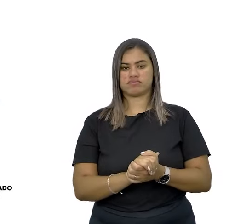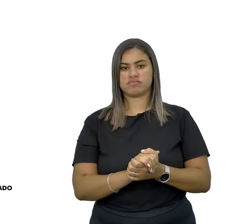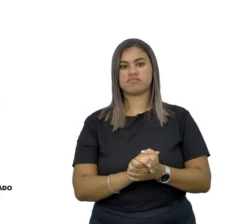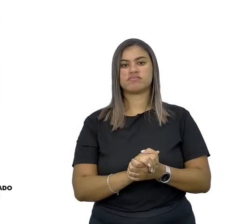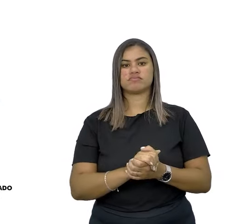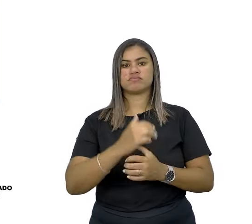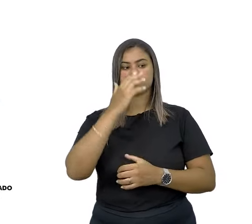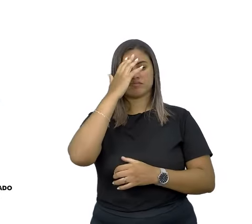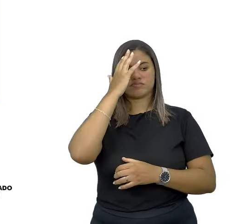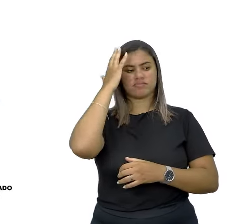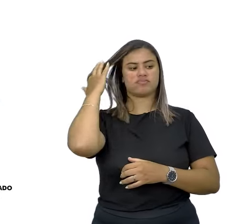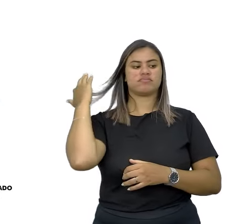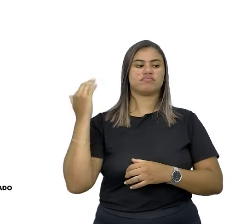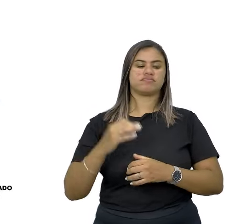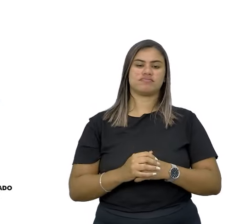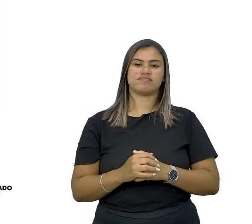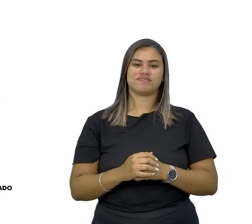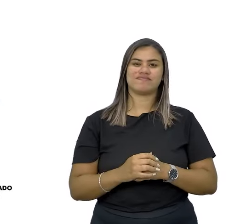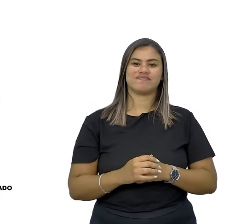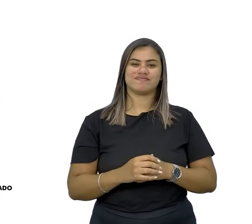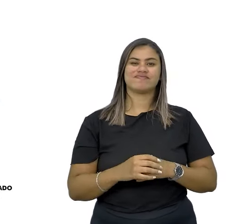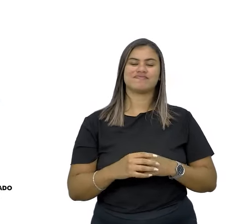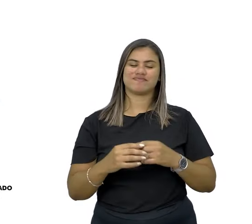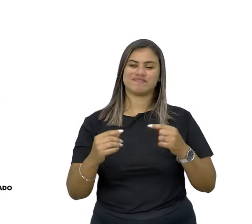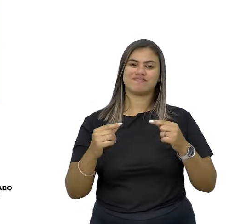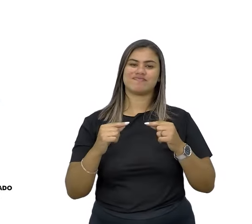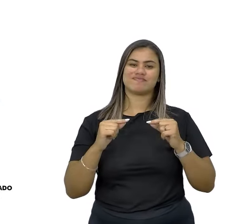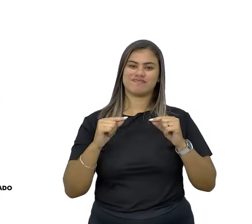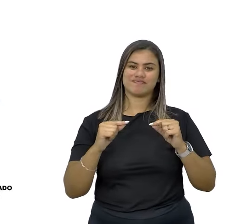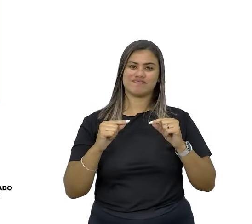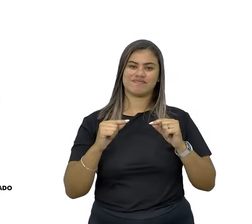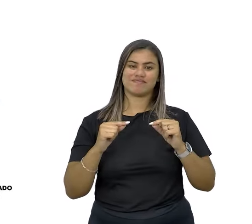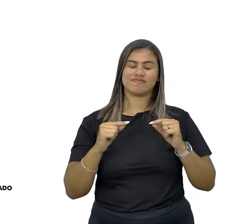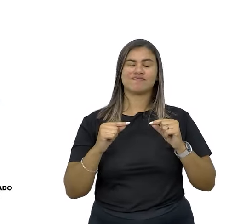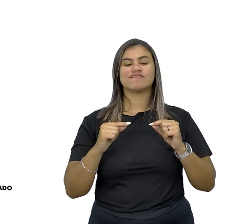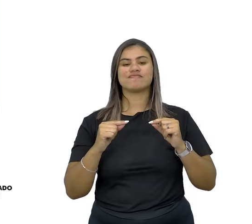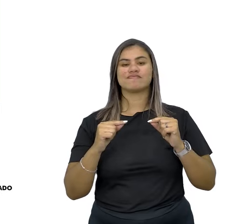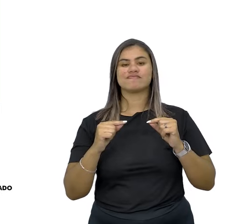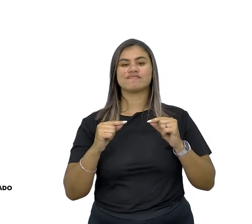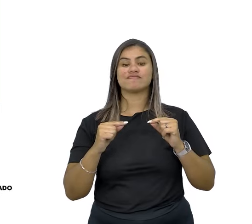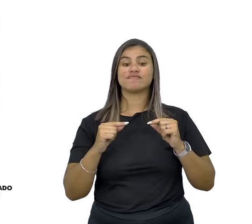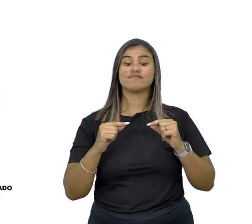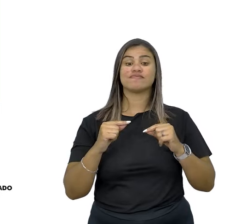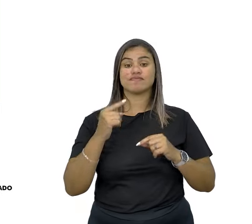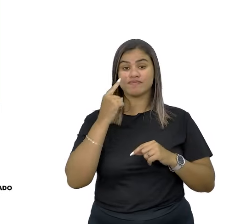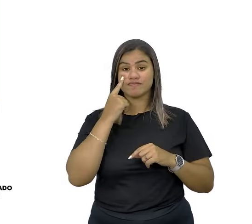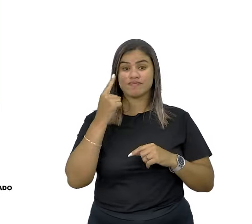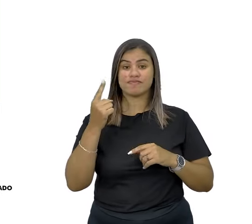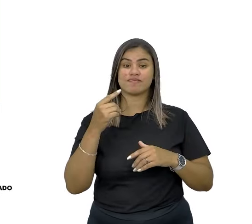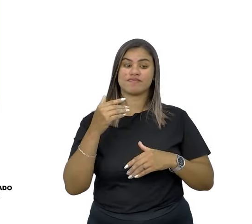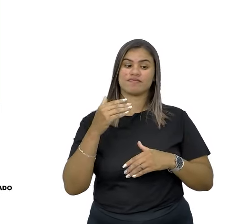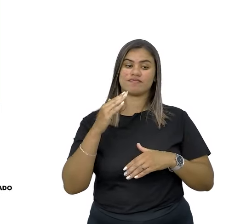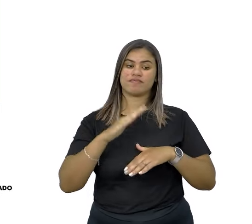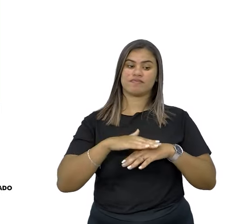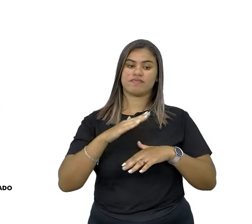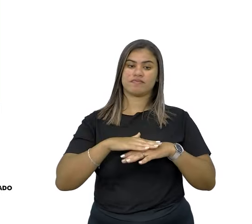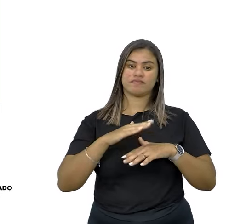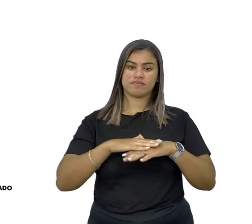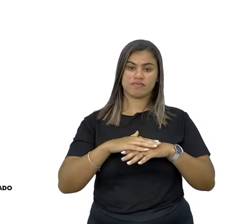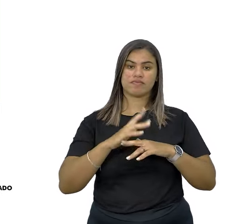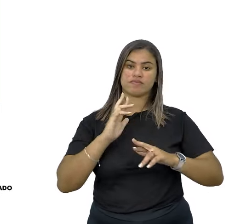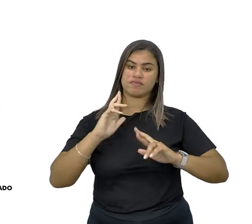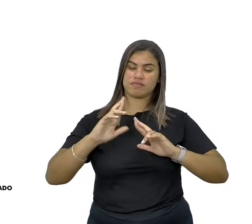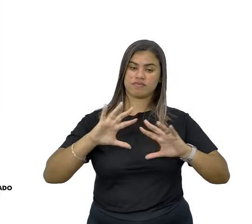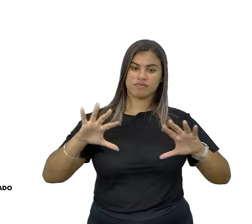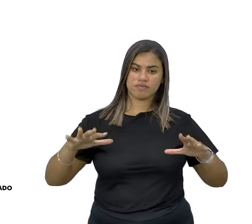estudante no decorrer dessas aulas, se o estudante aprendeu ou não, né, essa questão da construção da sistematização